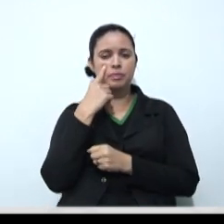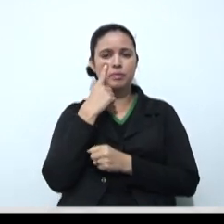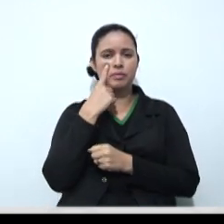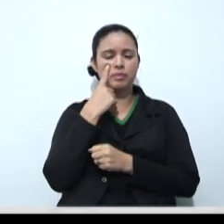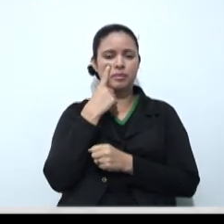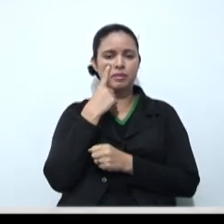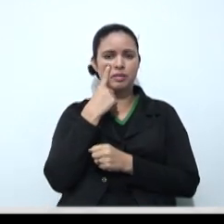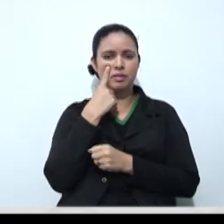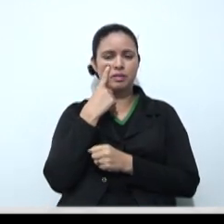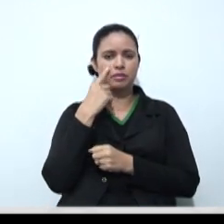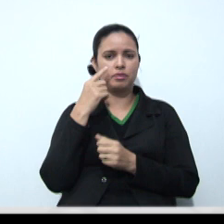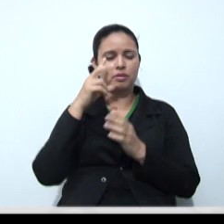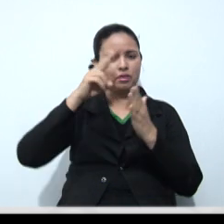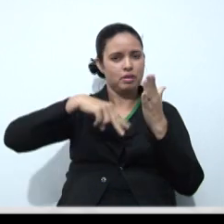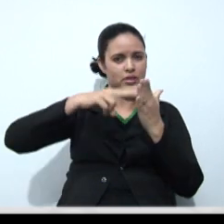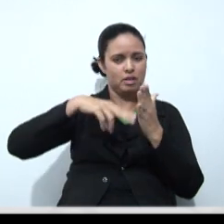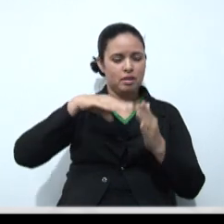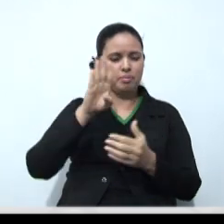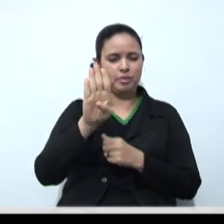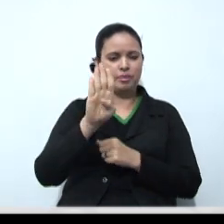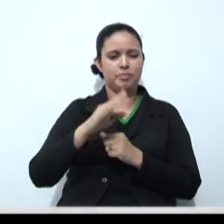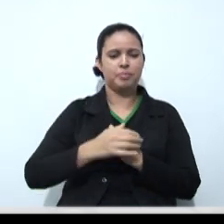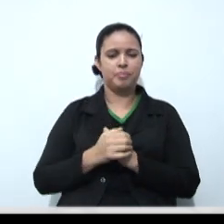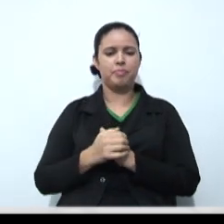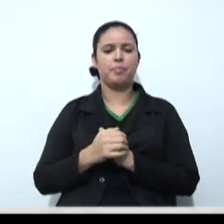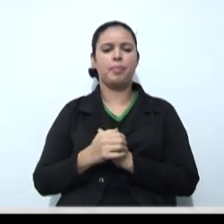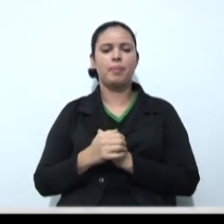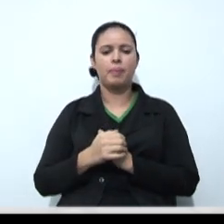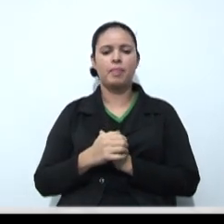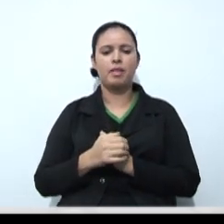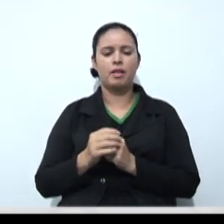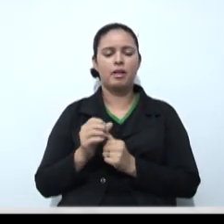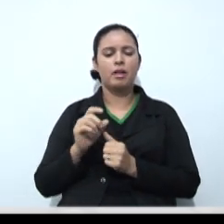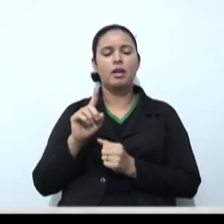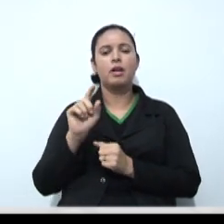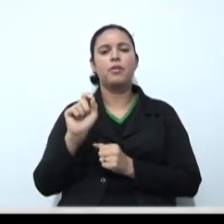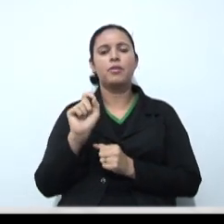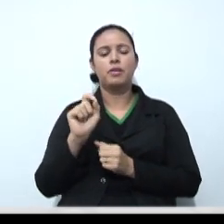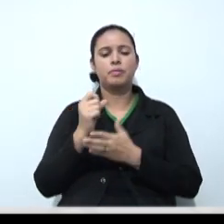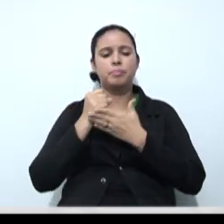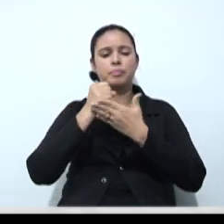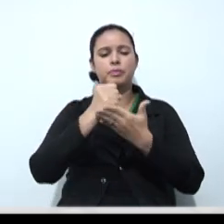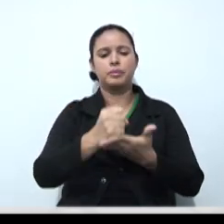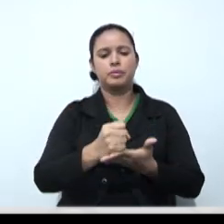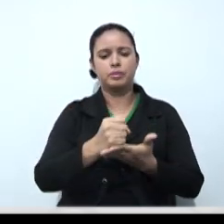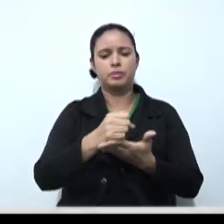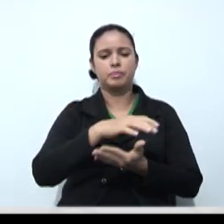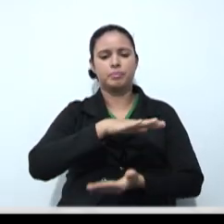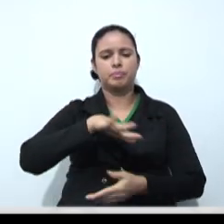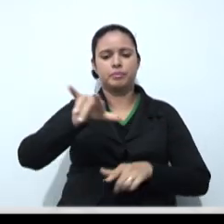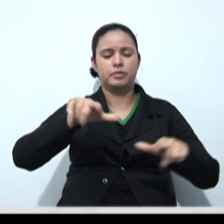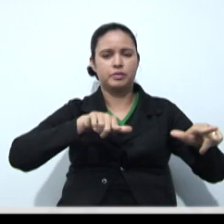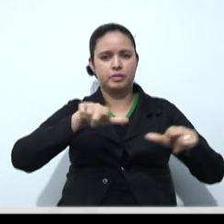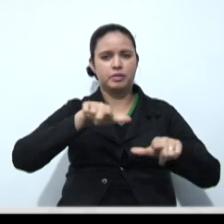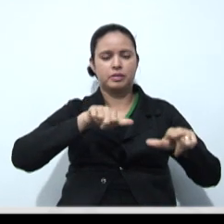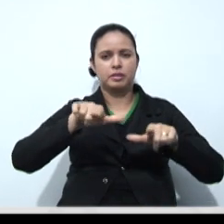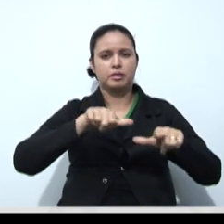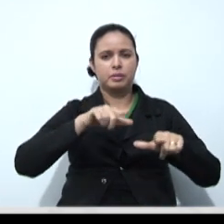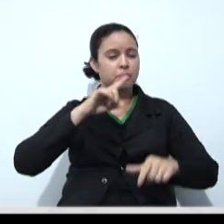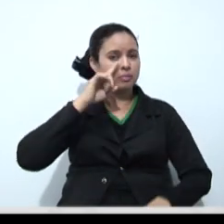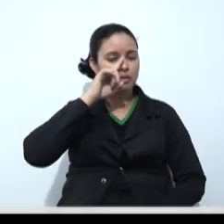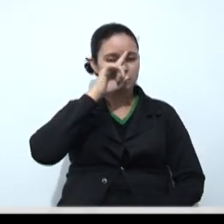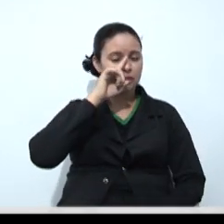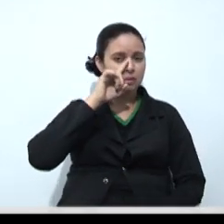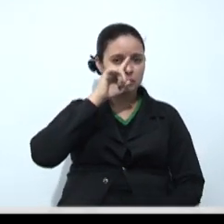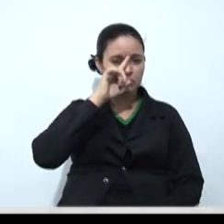Deixa eu ler a letra B para ver se eles estão acertando. Letra B diz o seguinte: proporcionar condições de trabalho inseguras